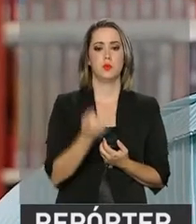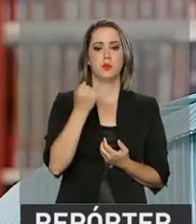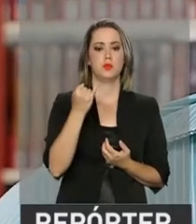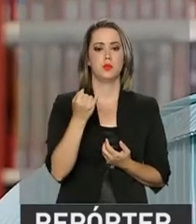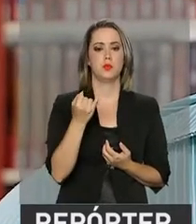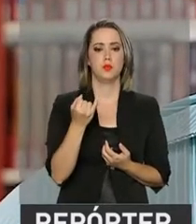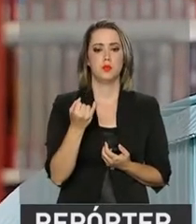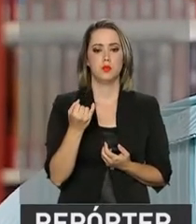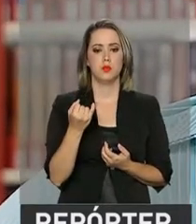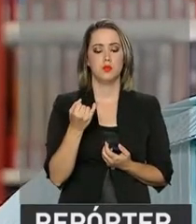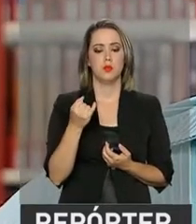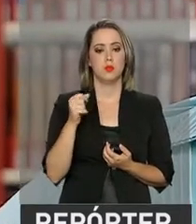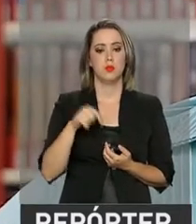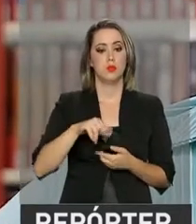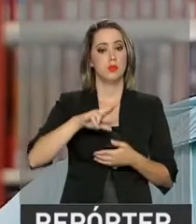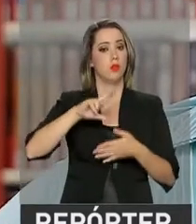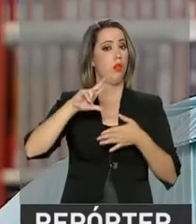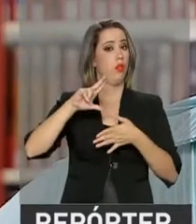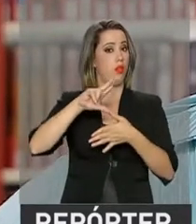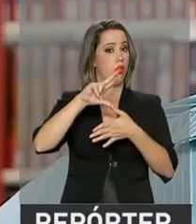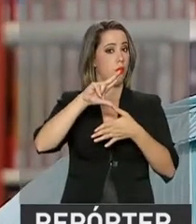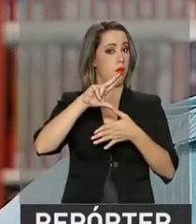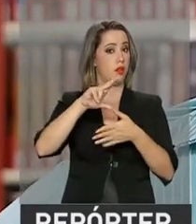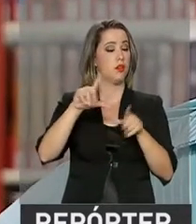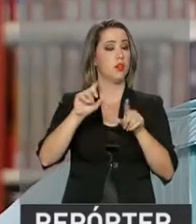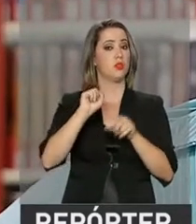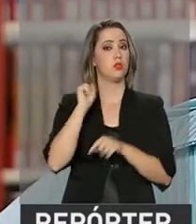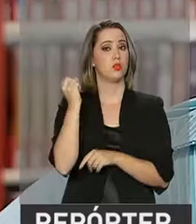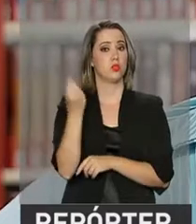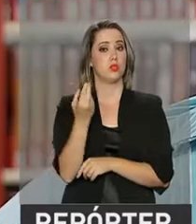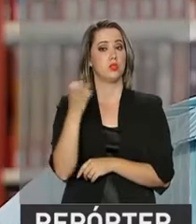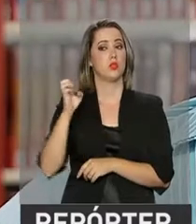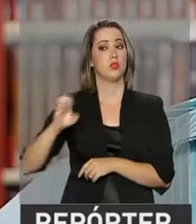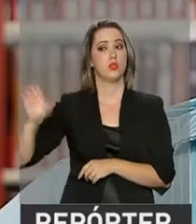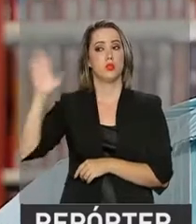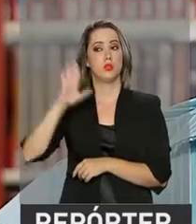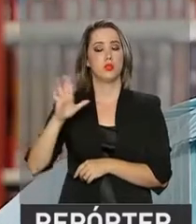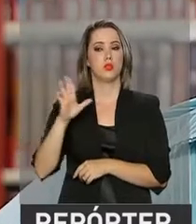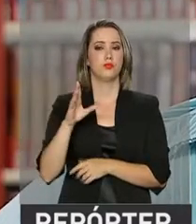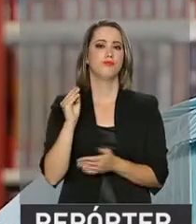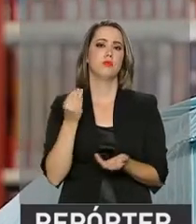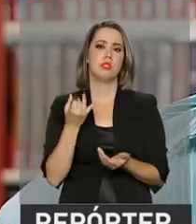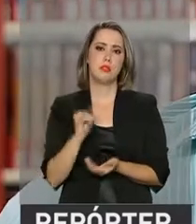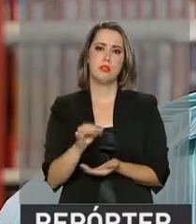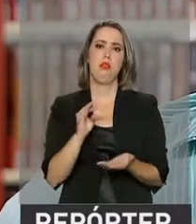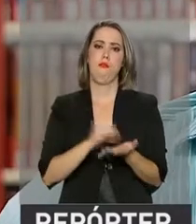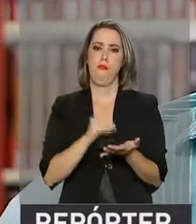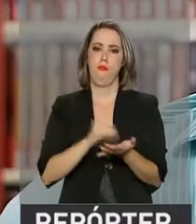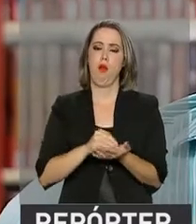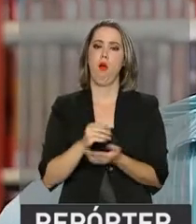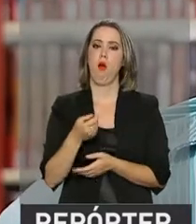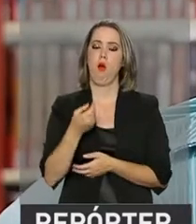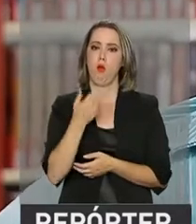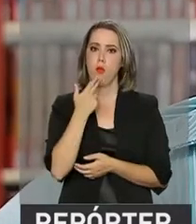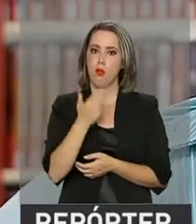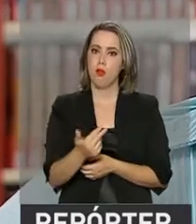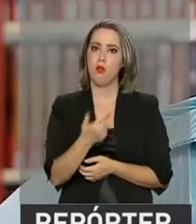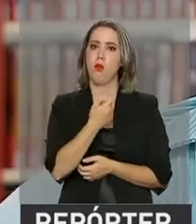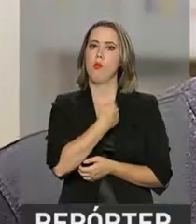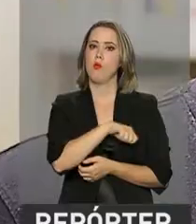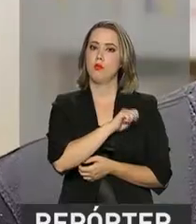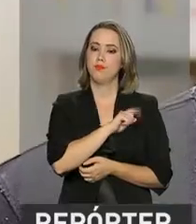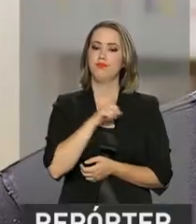aqui na américa latina ou até mesmo na europa se eu não soubesse espanhol poderia ter